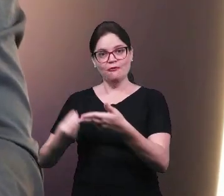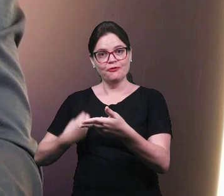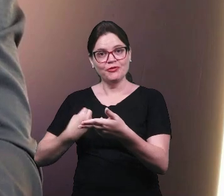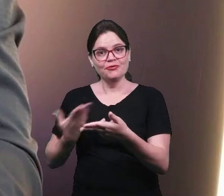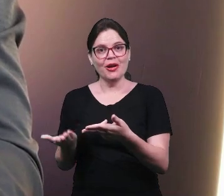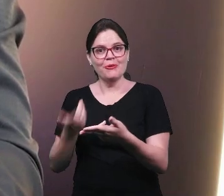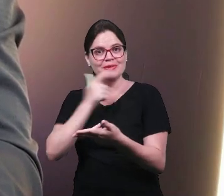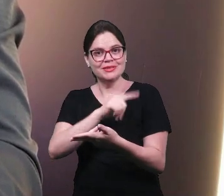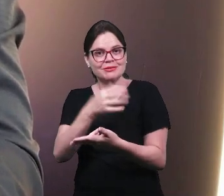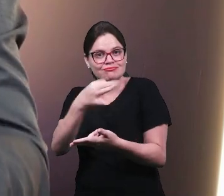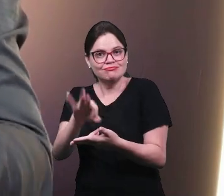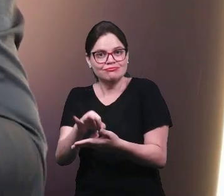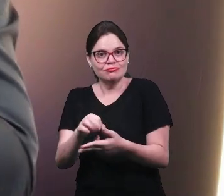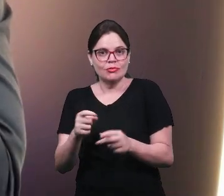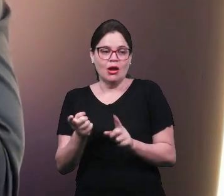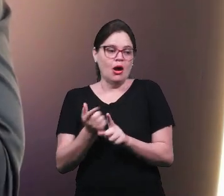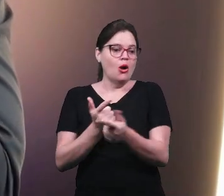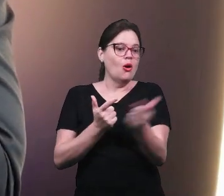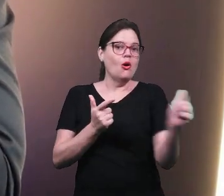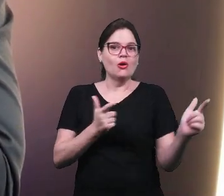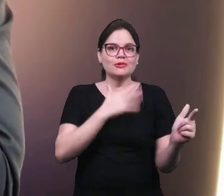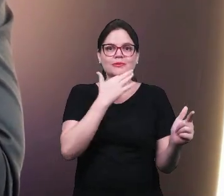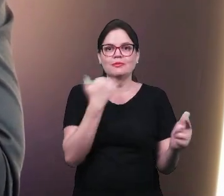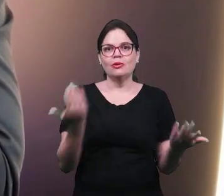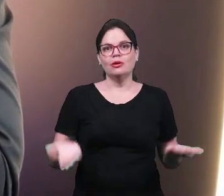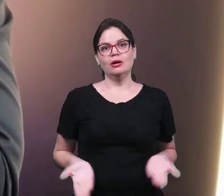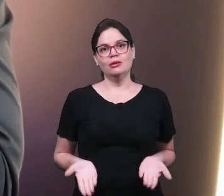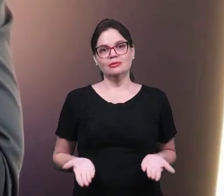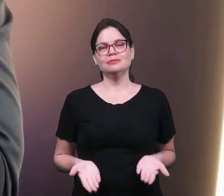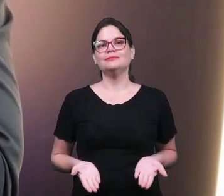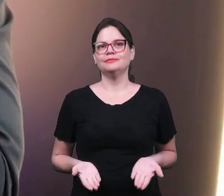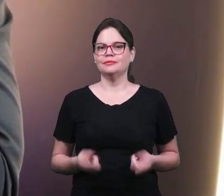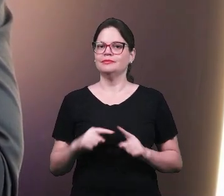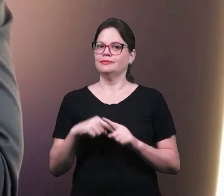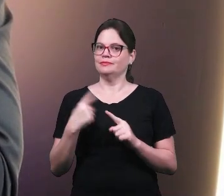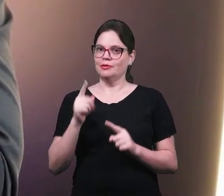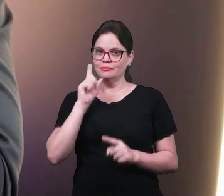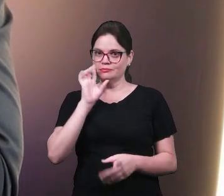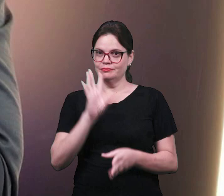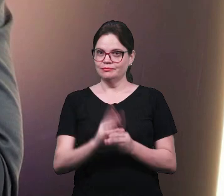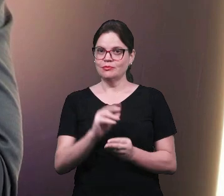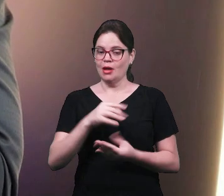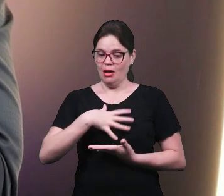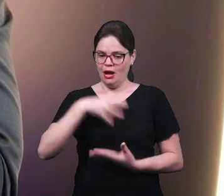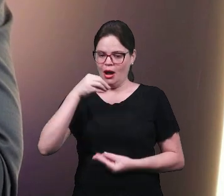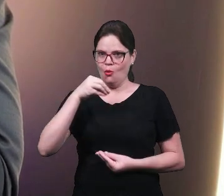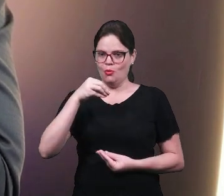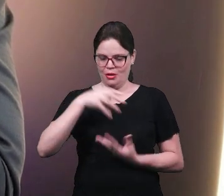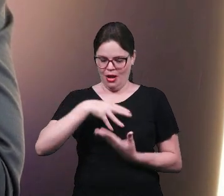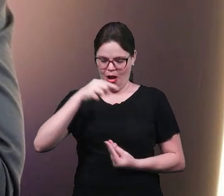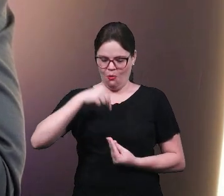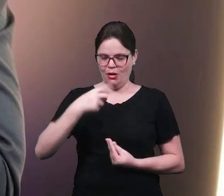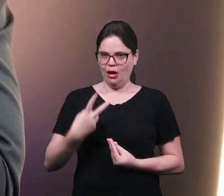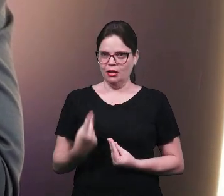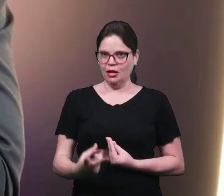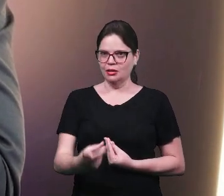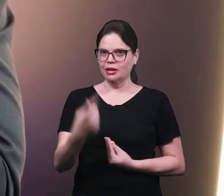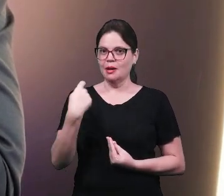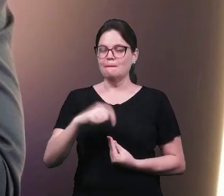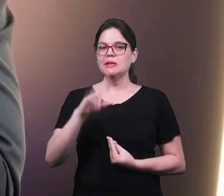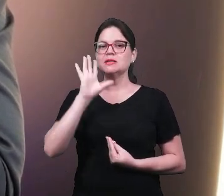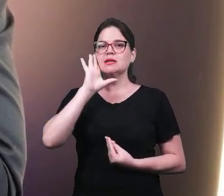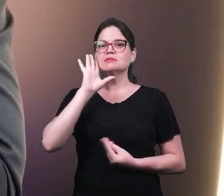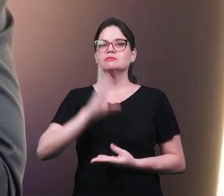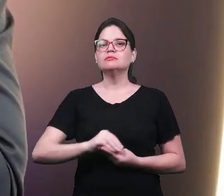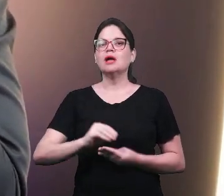um de nós, né? Nós temos uma alma dentro de nós temos que decidir o destino dela. Sim. Uma alma eterna. Ou